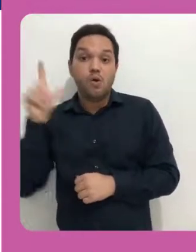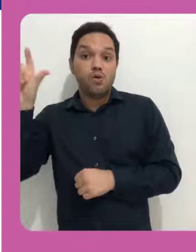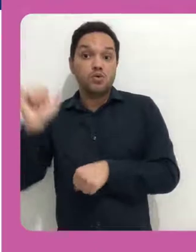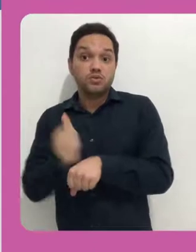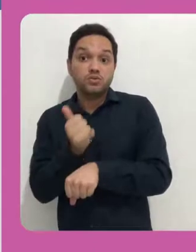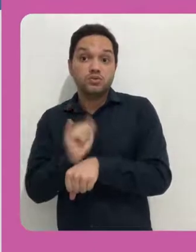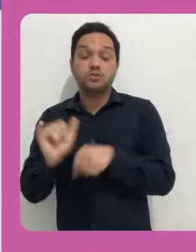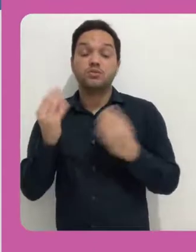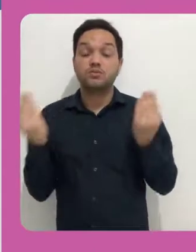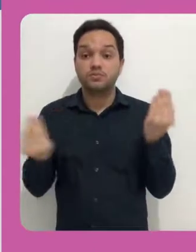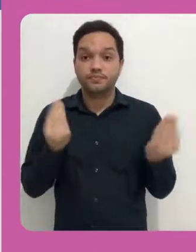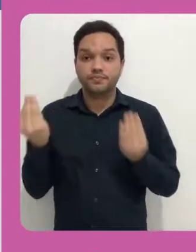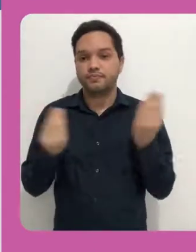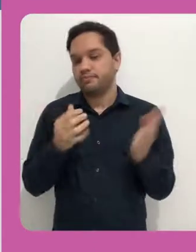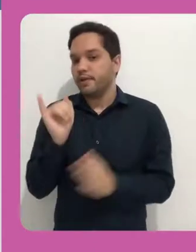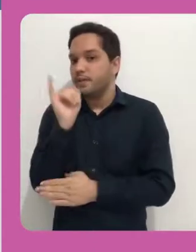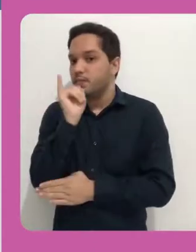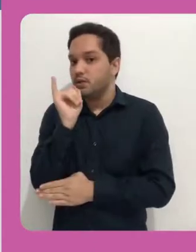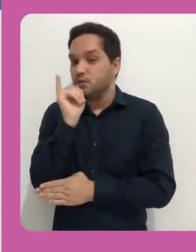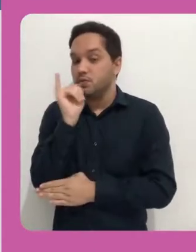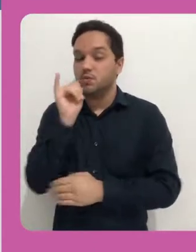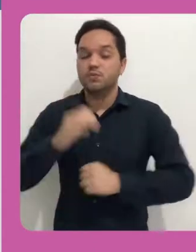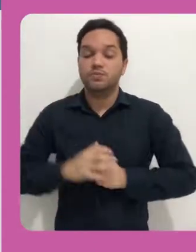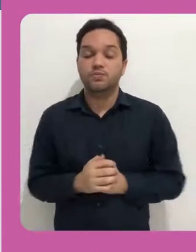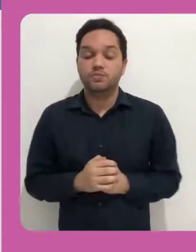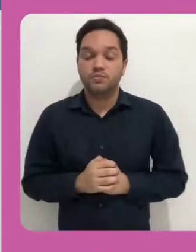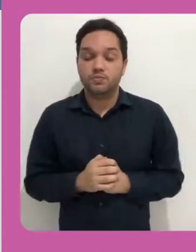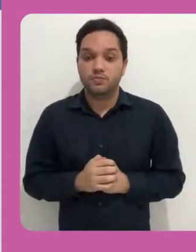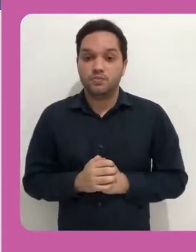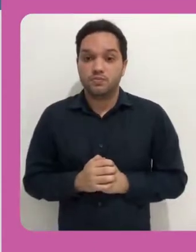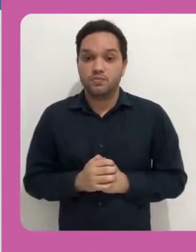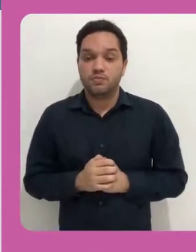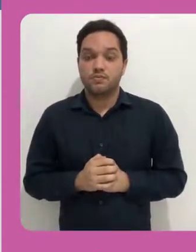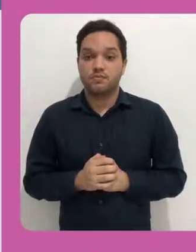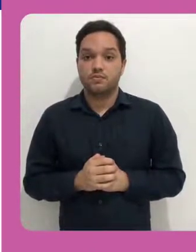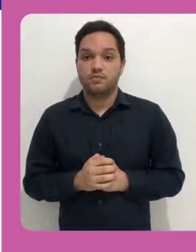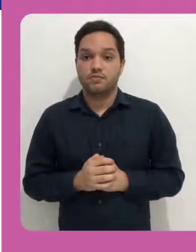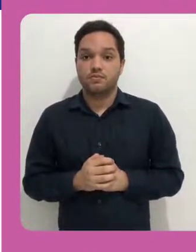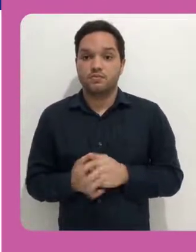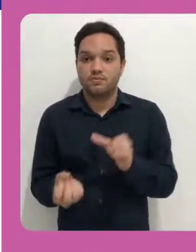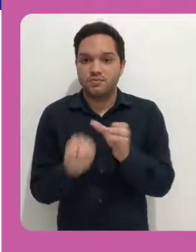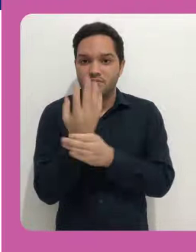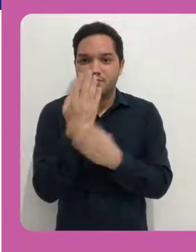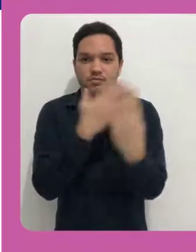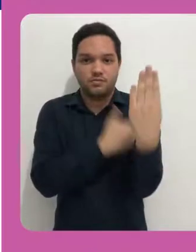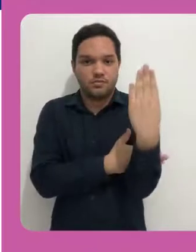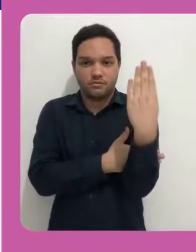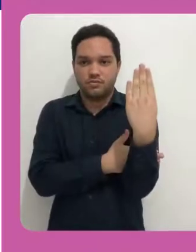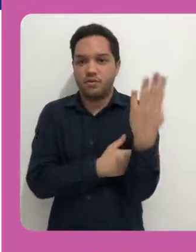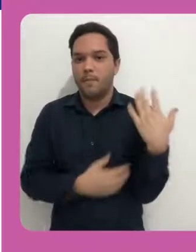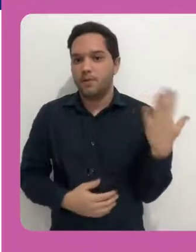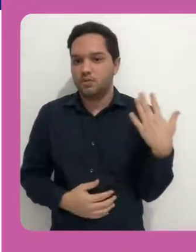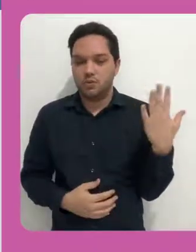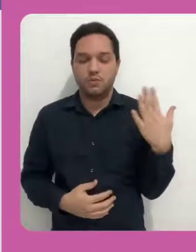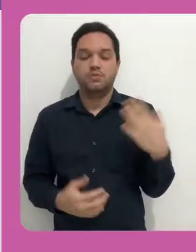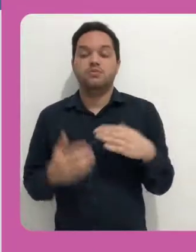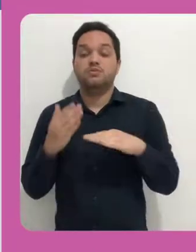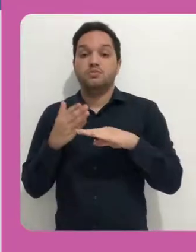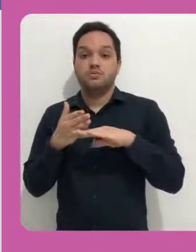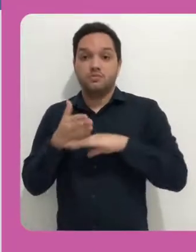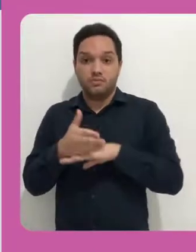incluir uma pasta manualmente, né? Vir aqui na opção adicionar uma atividade ou